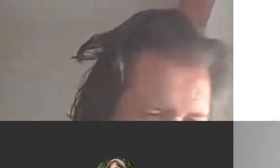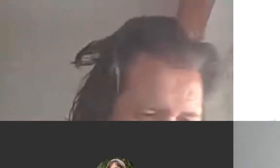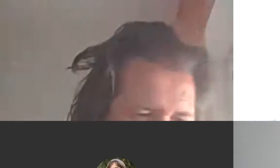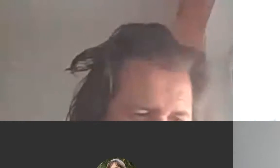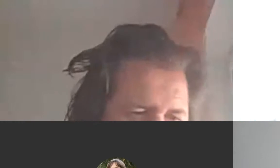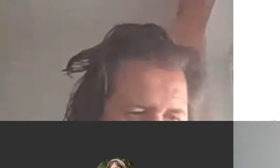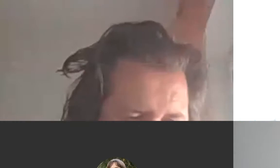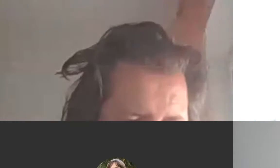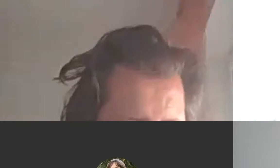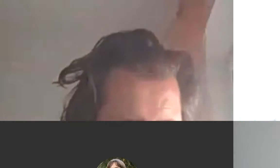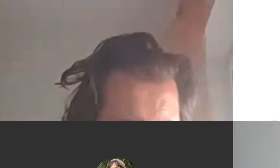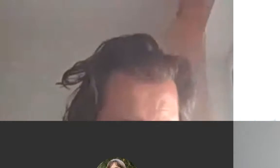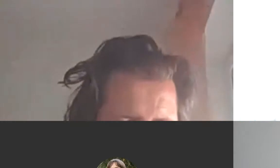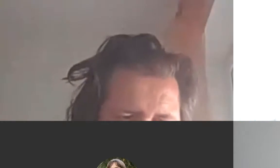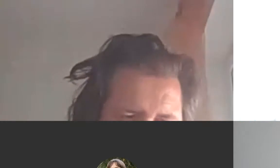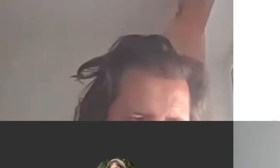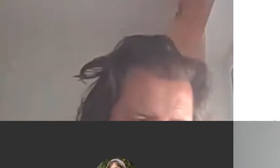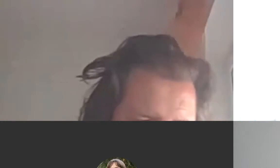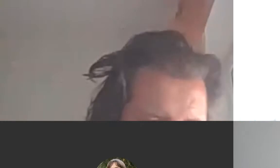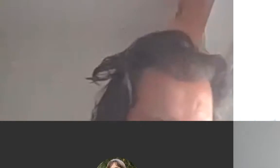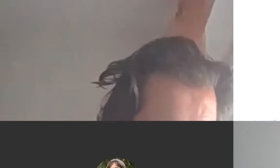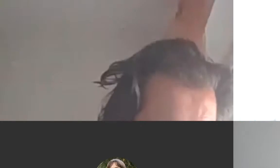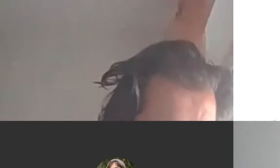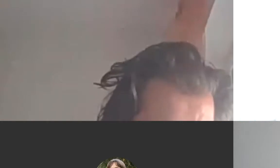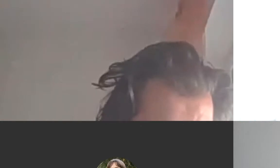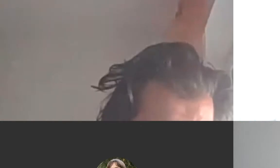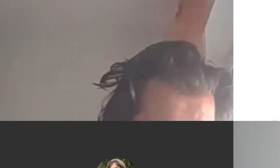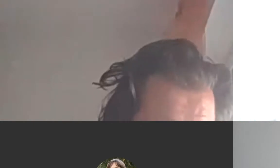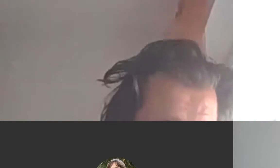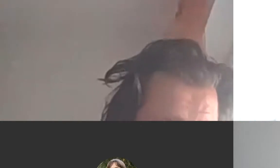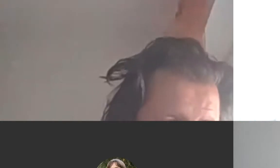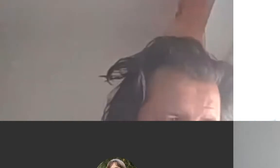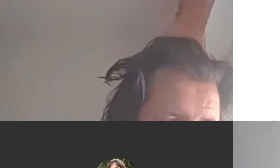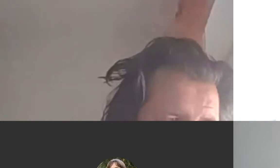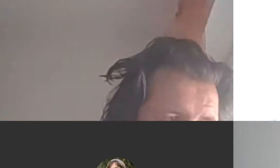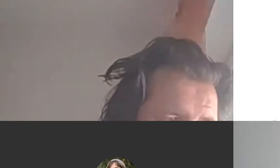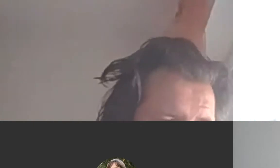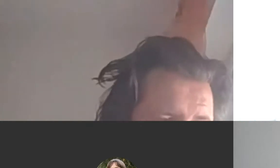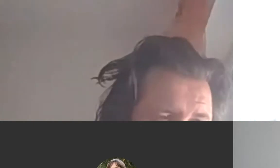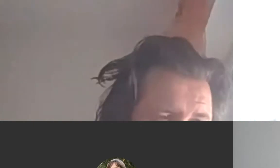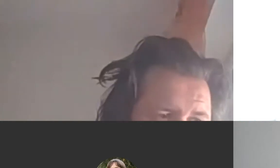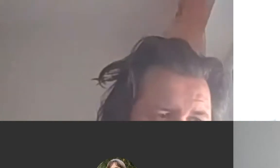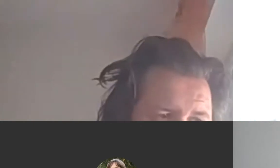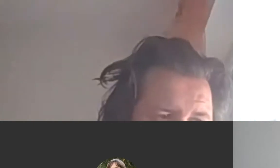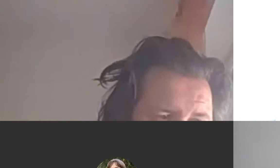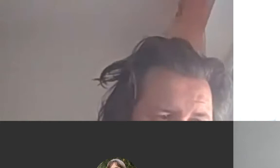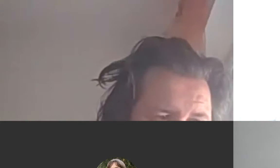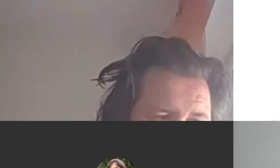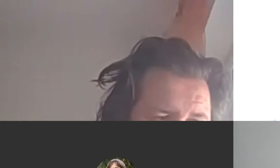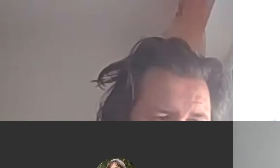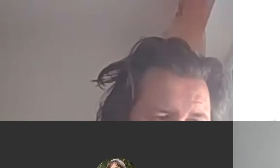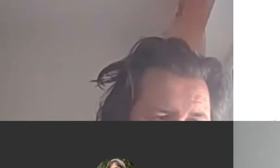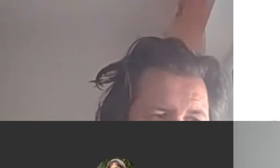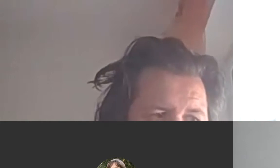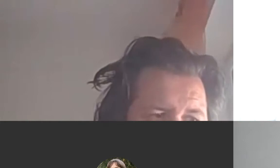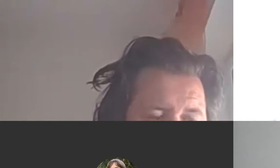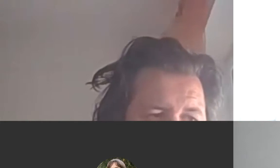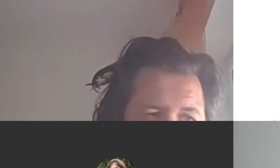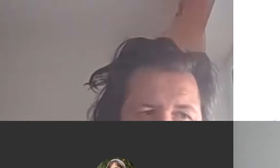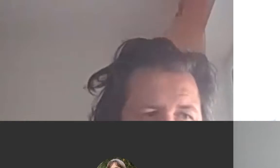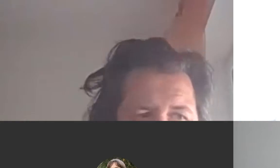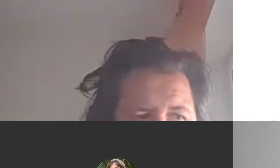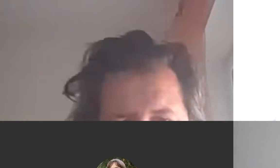Nesse sentido, portanto, acho que uma das grandes transformações da universidade será, e já é provavelmente, o fato de